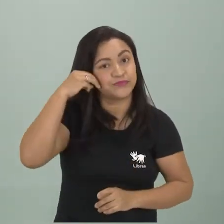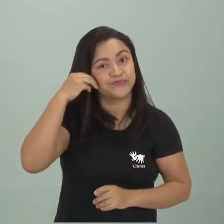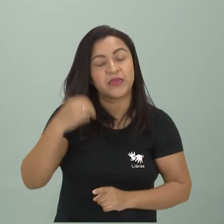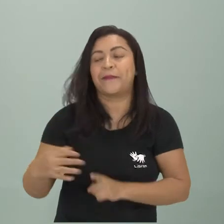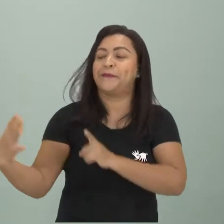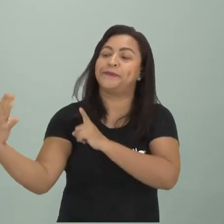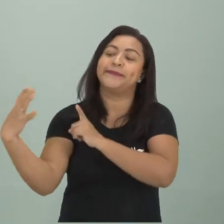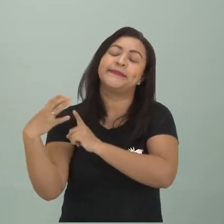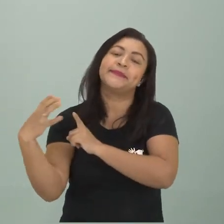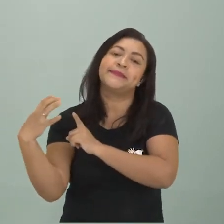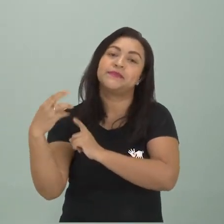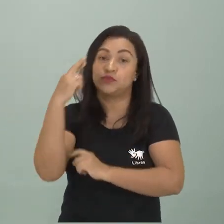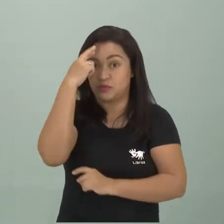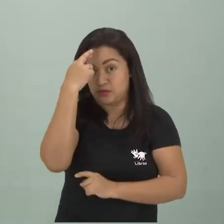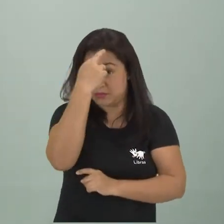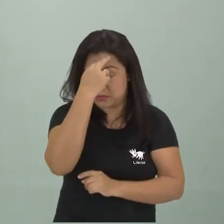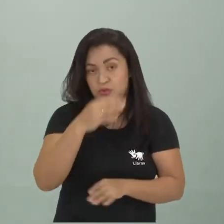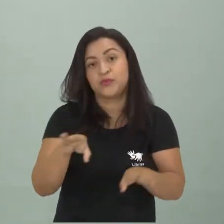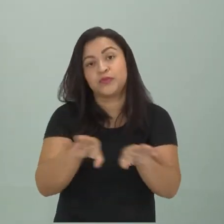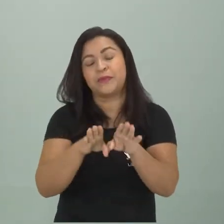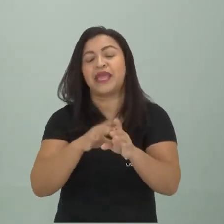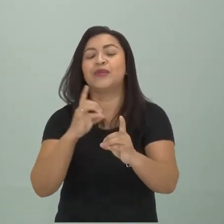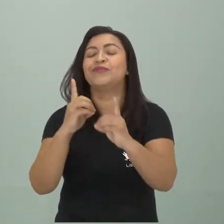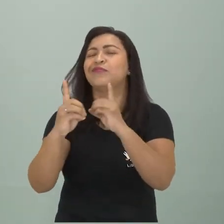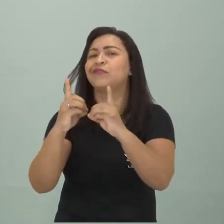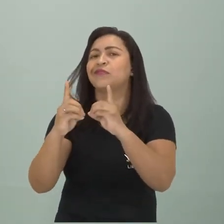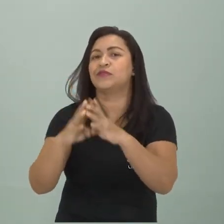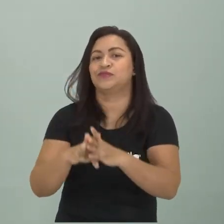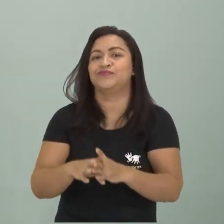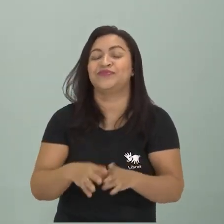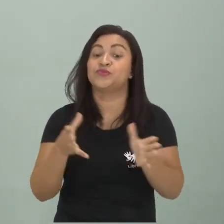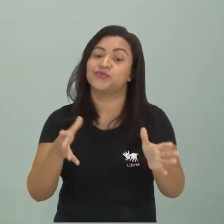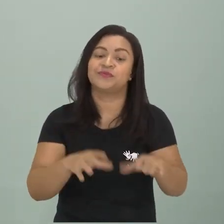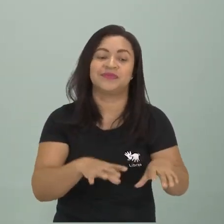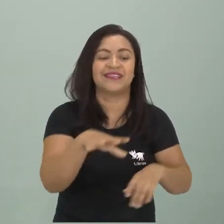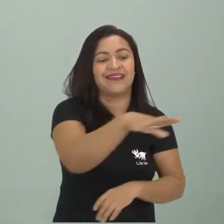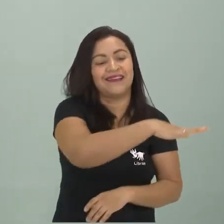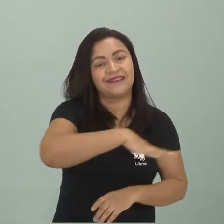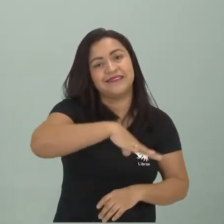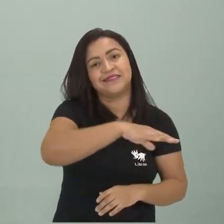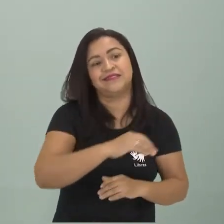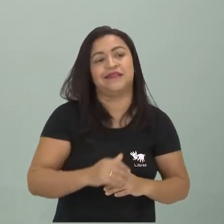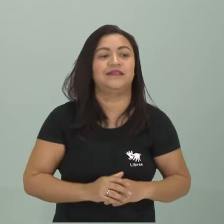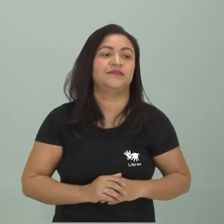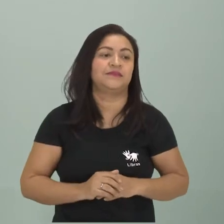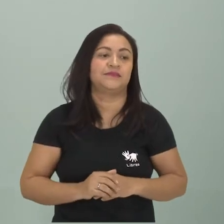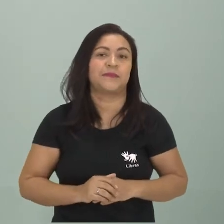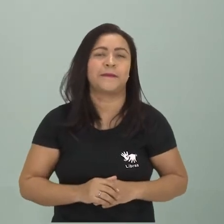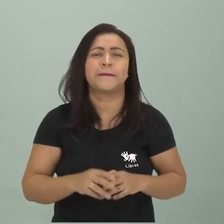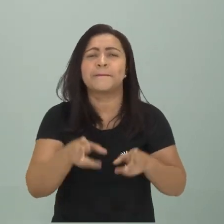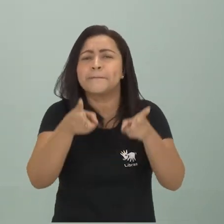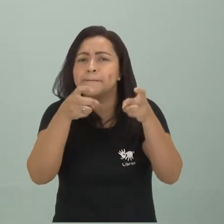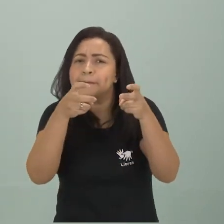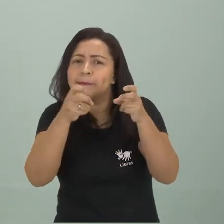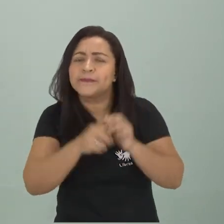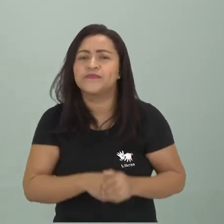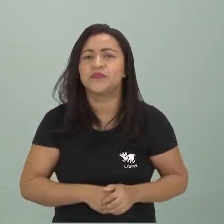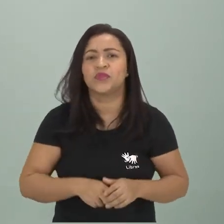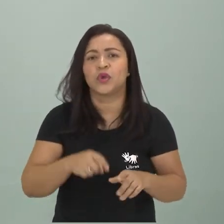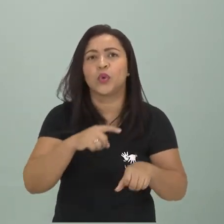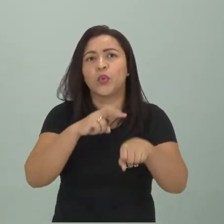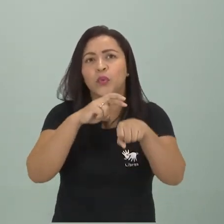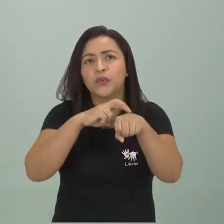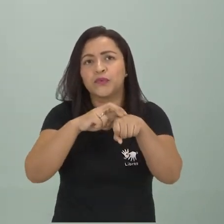e materialismo dialético, justamente as classes sociais. Percebam que o traço na cor verde, ele